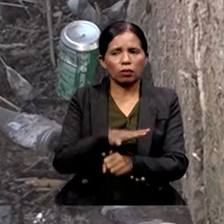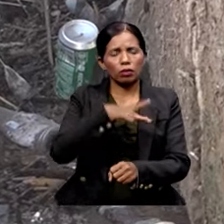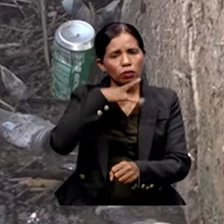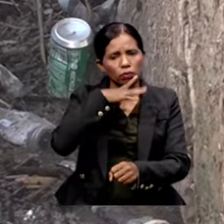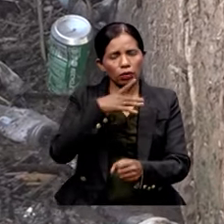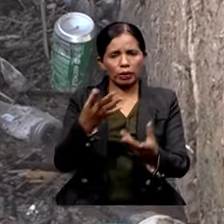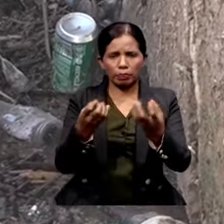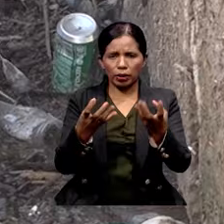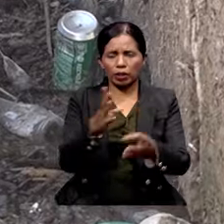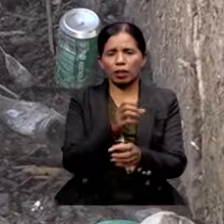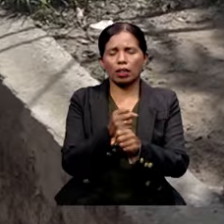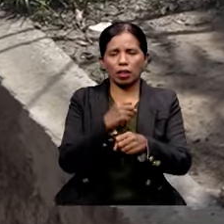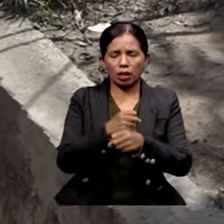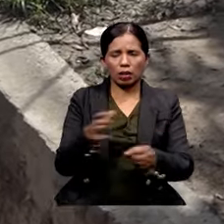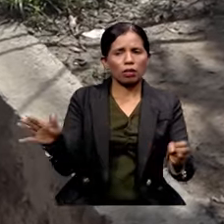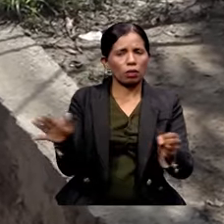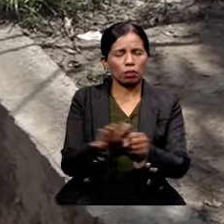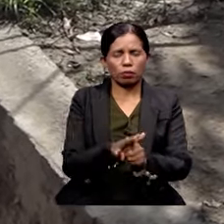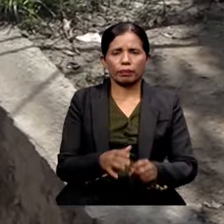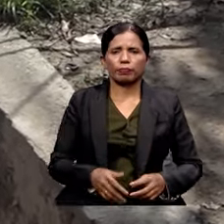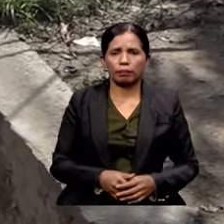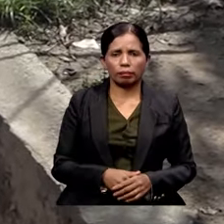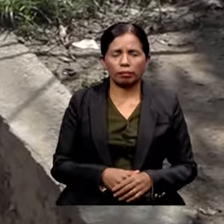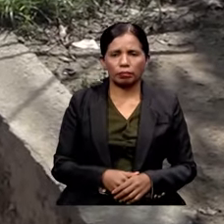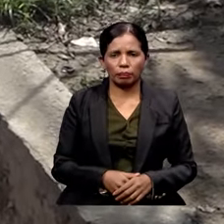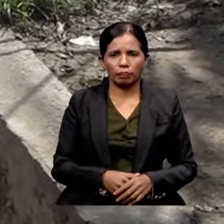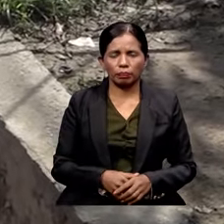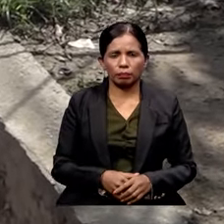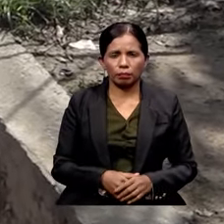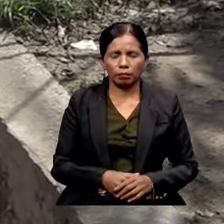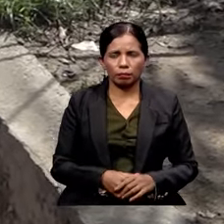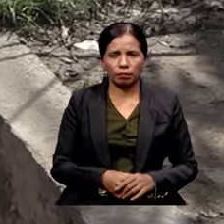oin, ho di halo valeta entupido. Gasparinha de Souza, Dilma Suzeti, Yemen.